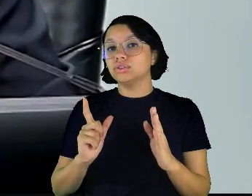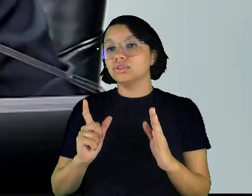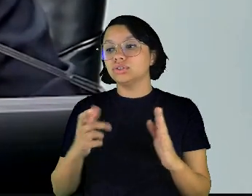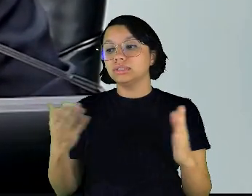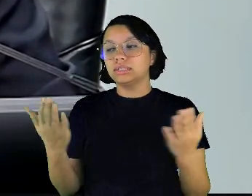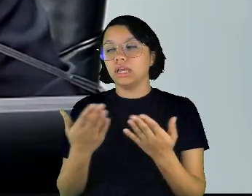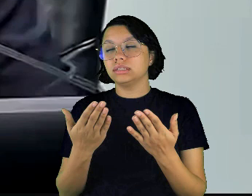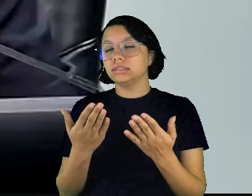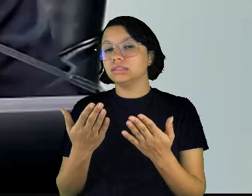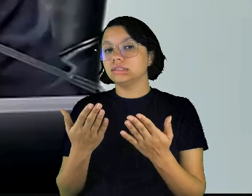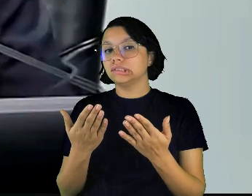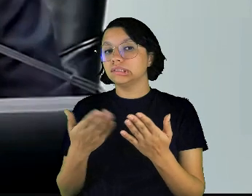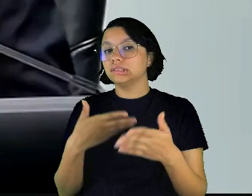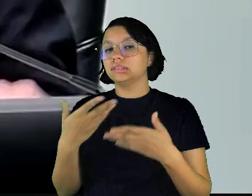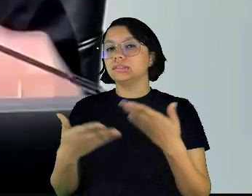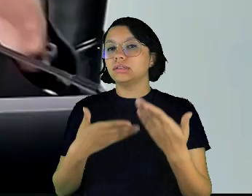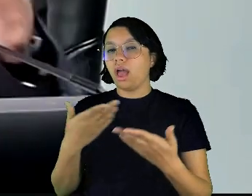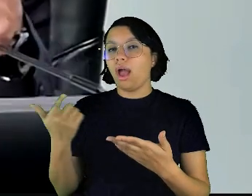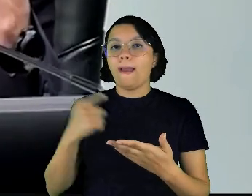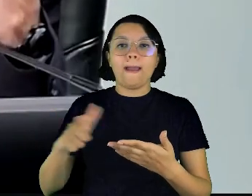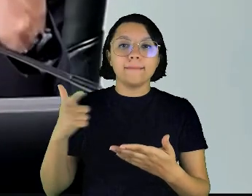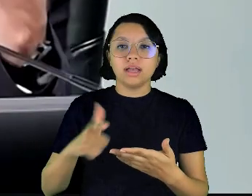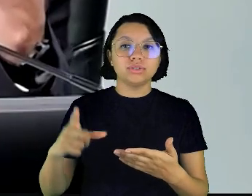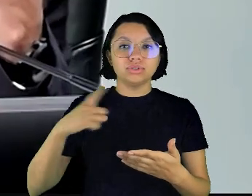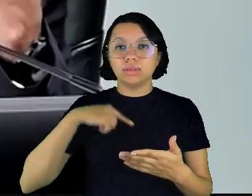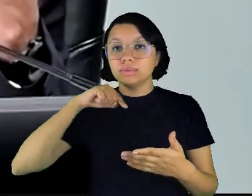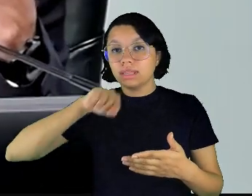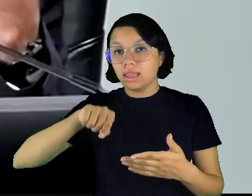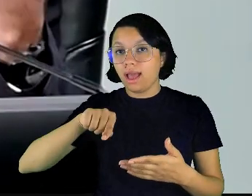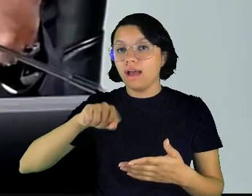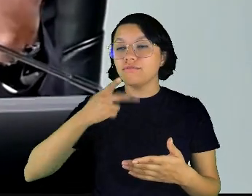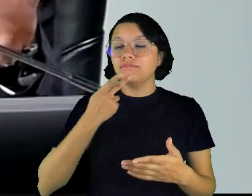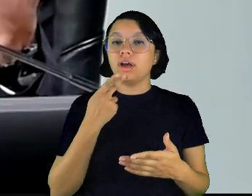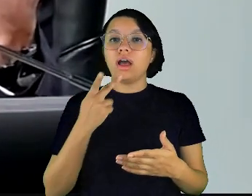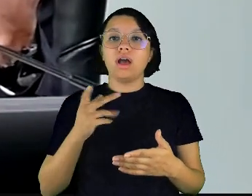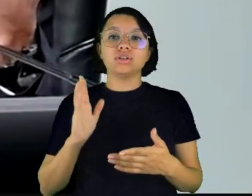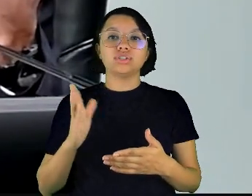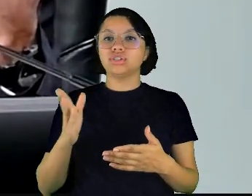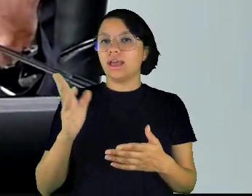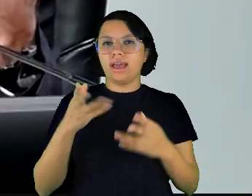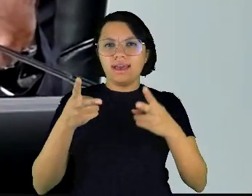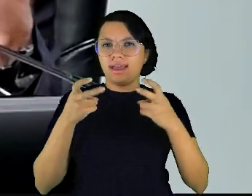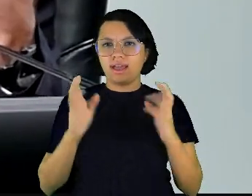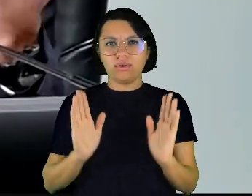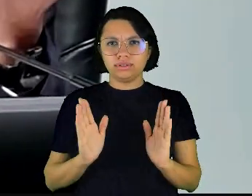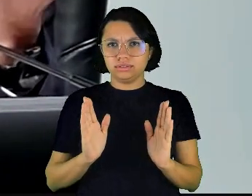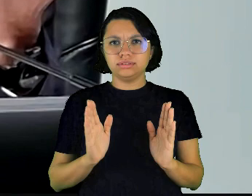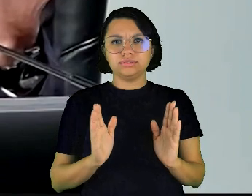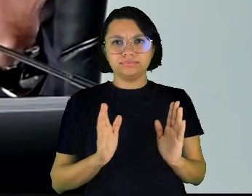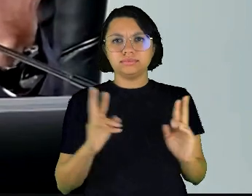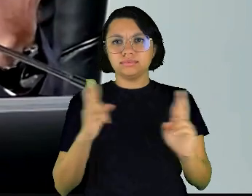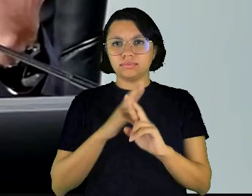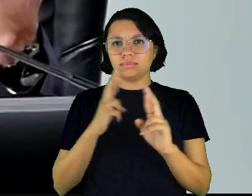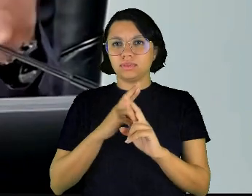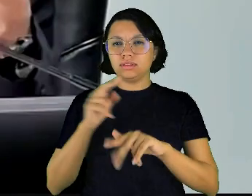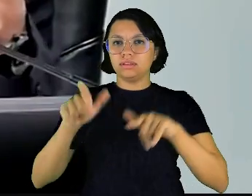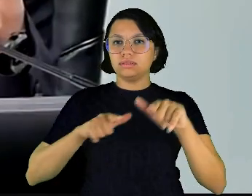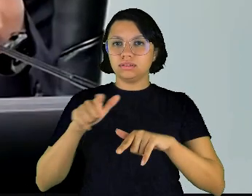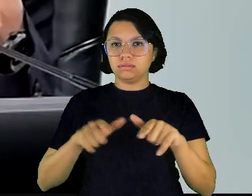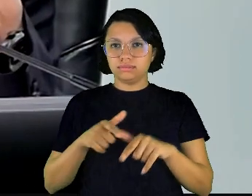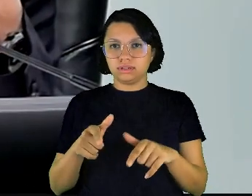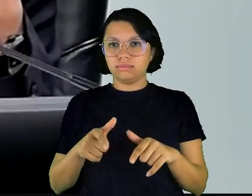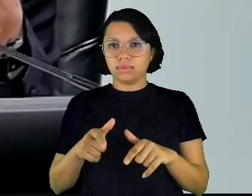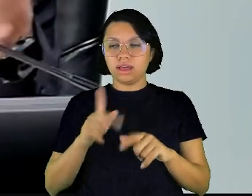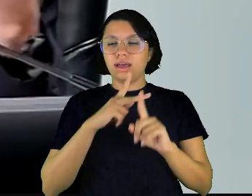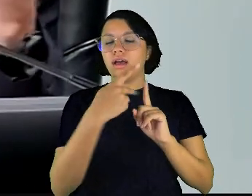desses repetitivos, nós temos lá o seguinte, que já era reconhecida a relação de trabalho, né, para a